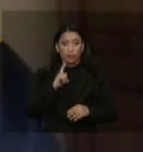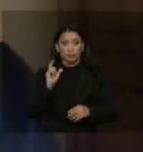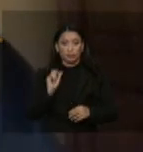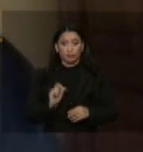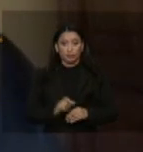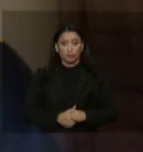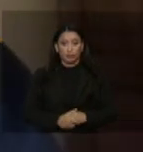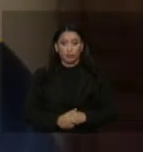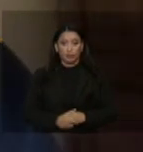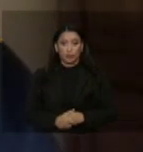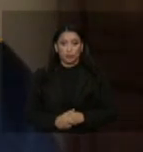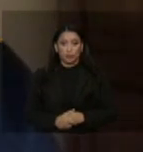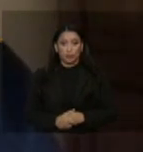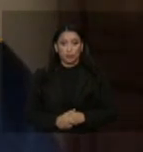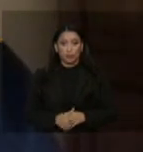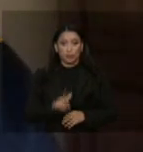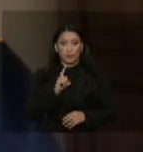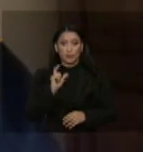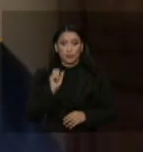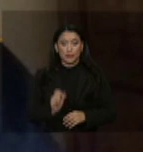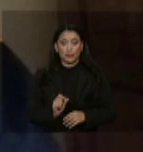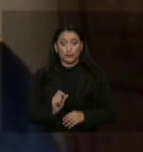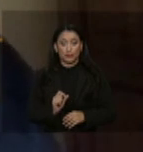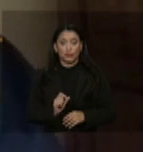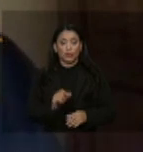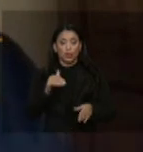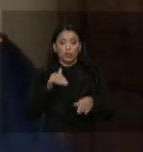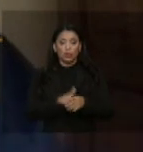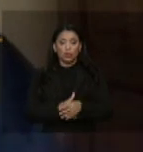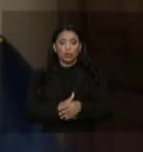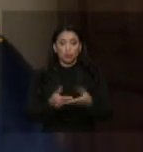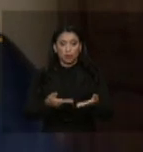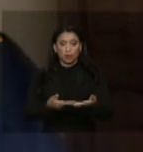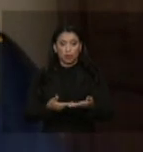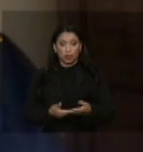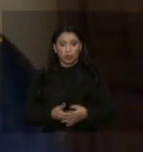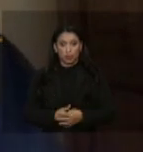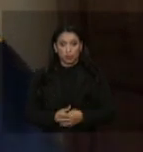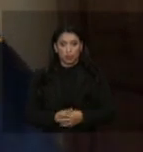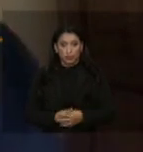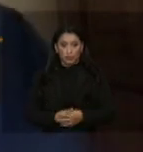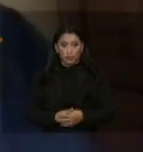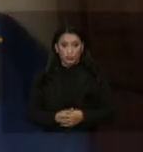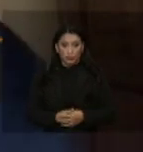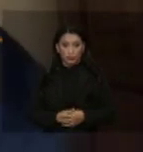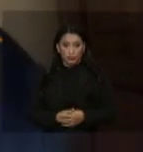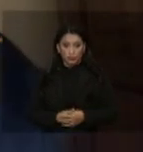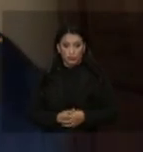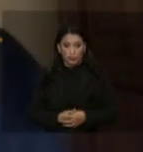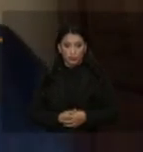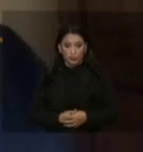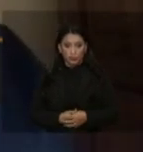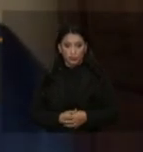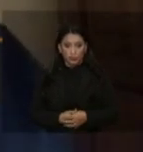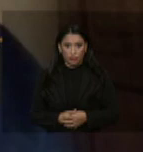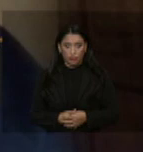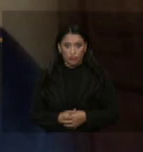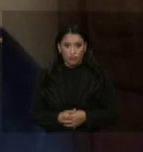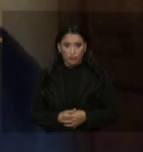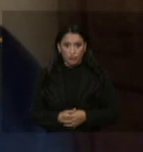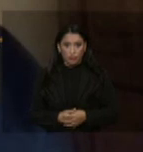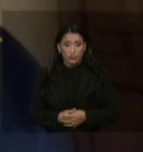Moraes pelo denso voto que traze eu quero fazer uma rapidíssima intervenção senhor presidente sei que